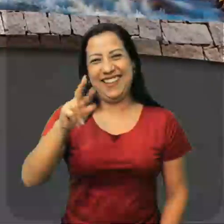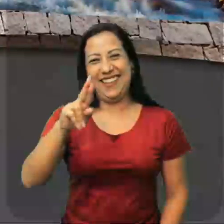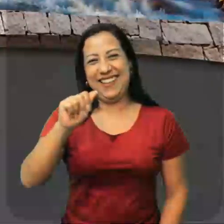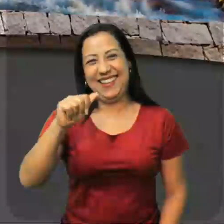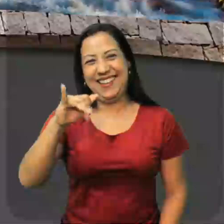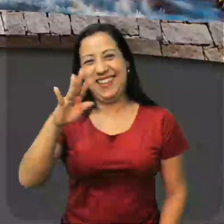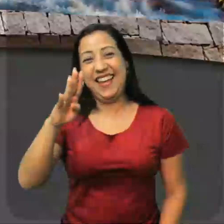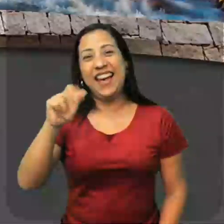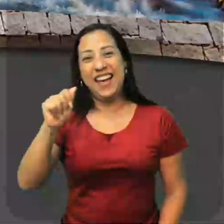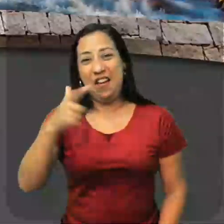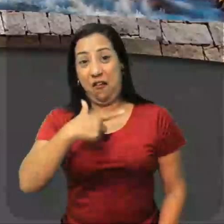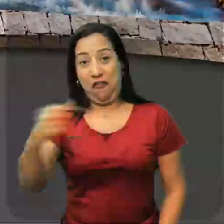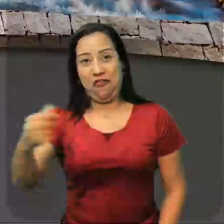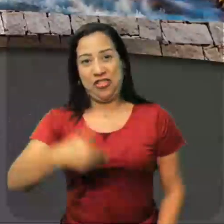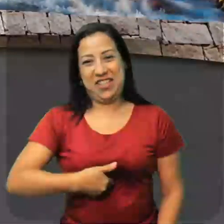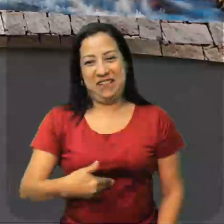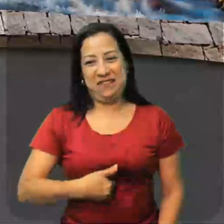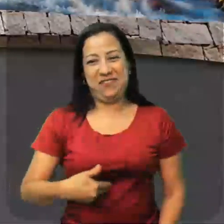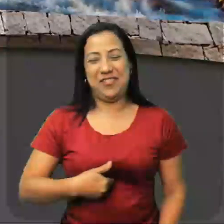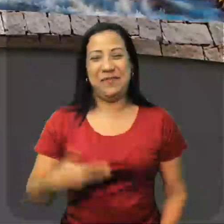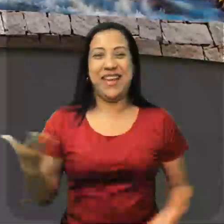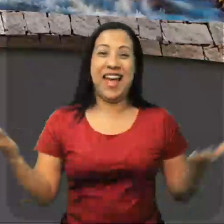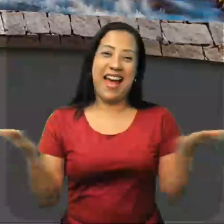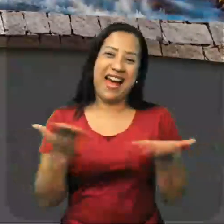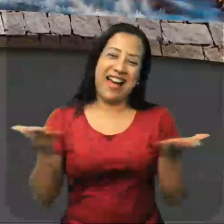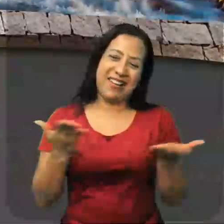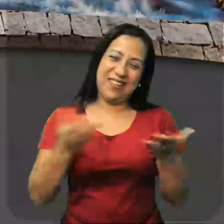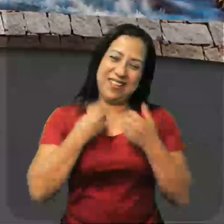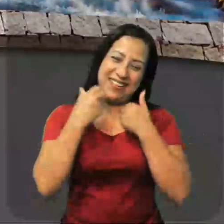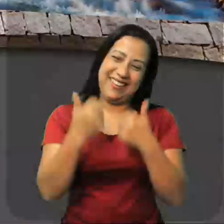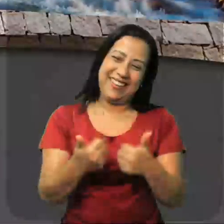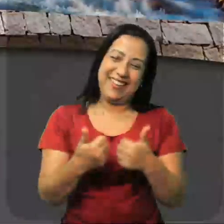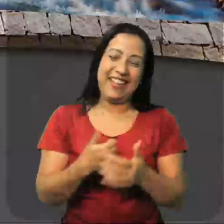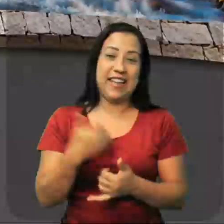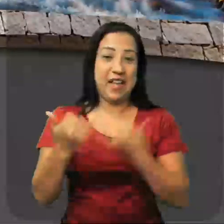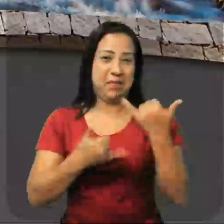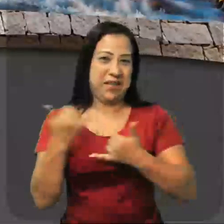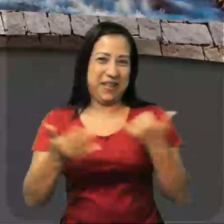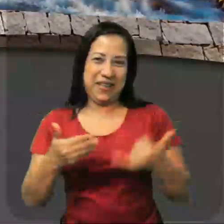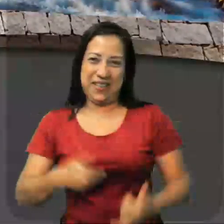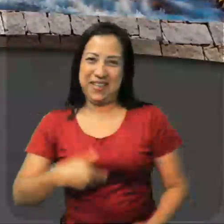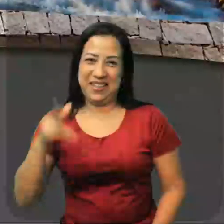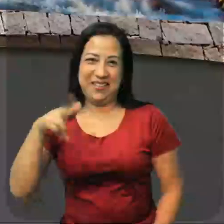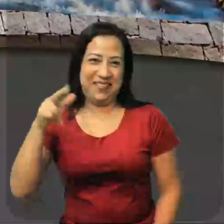da fome, agora, ó, brincadeira, gente, nunca passei fome, não.